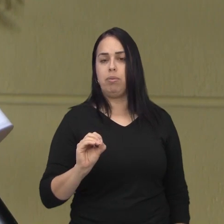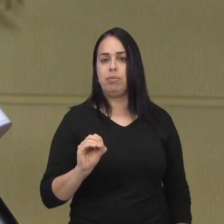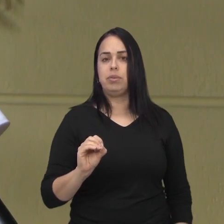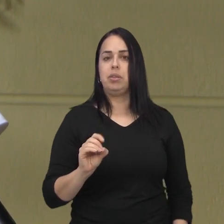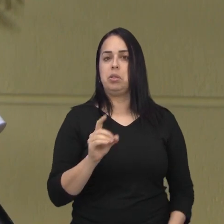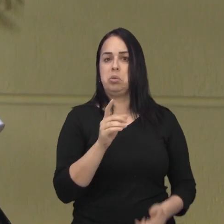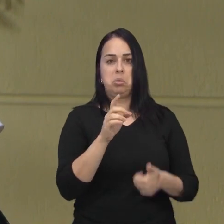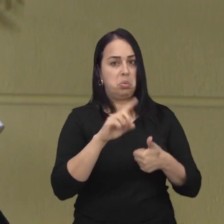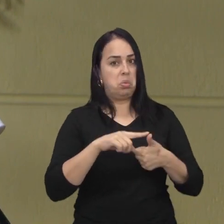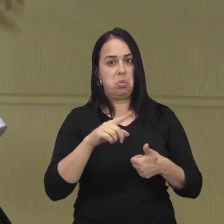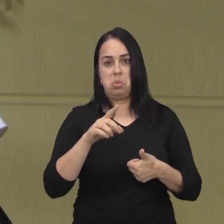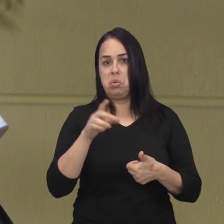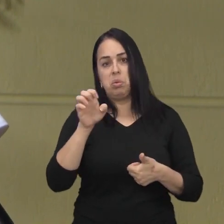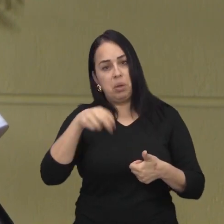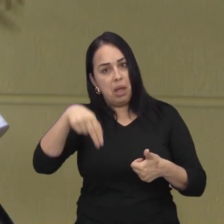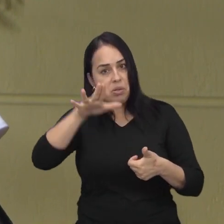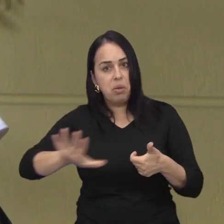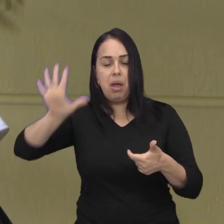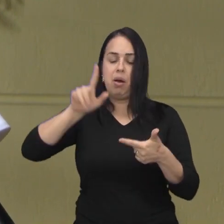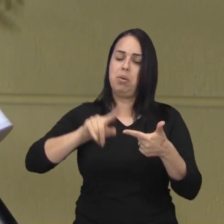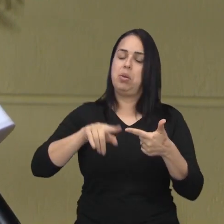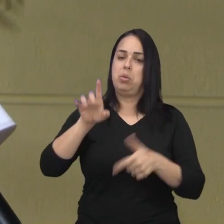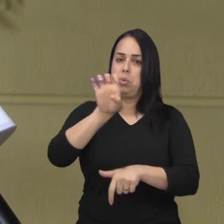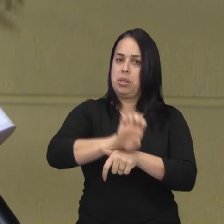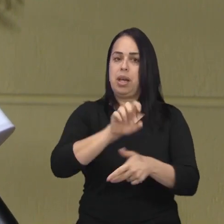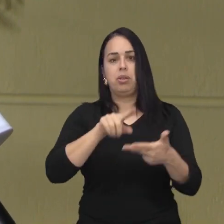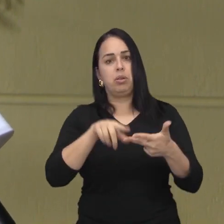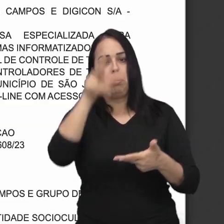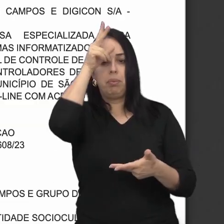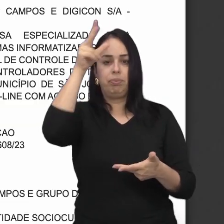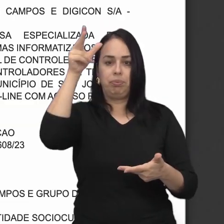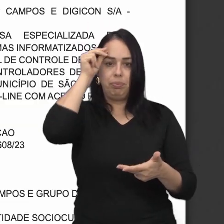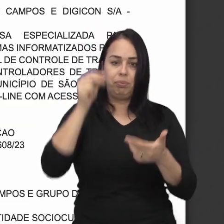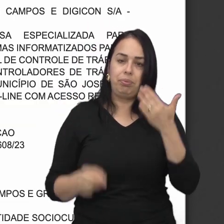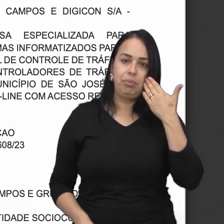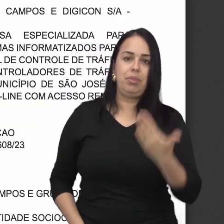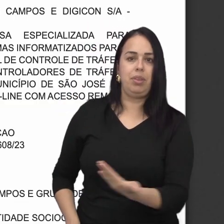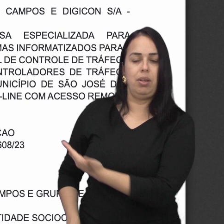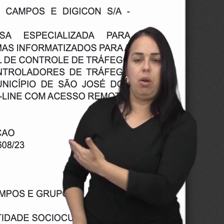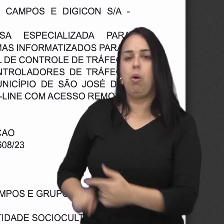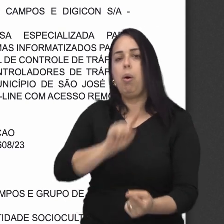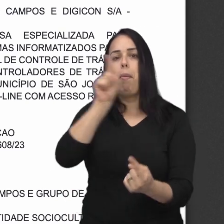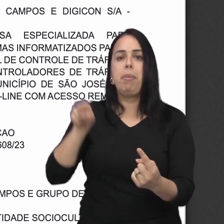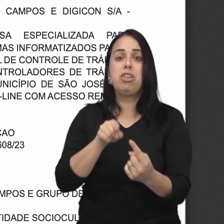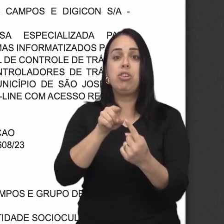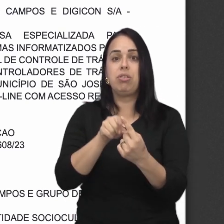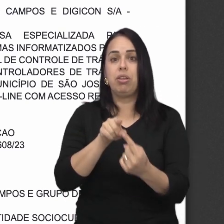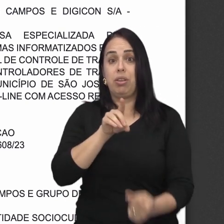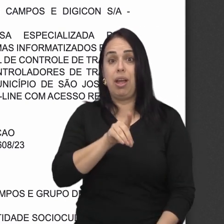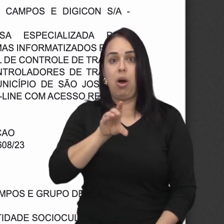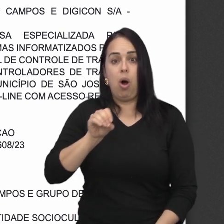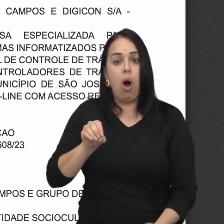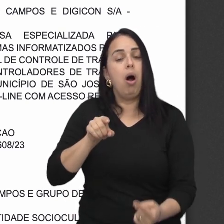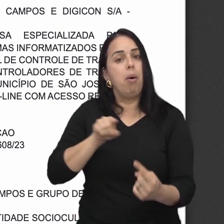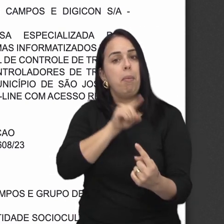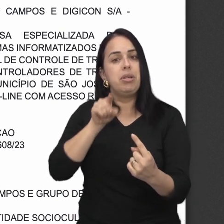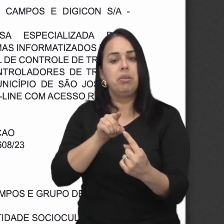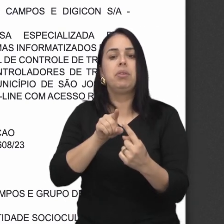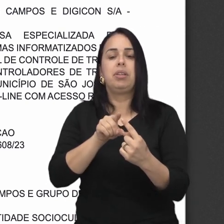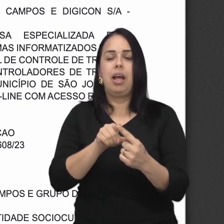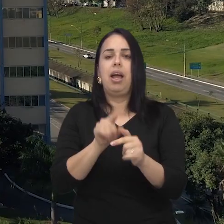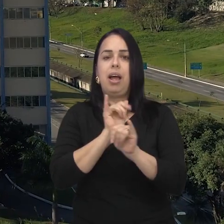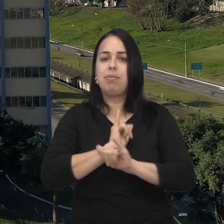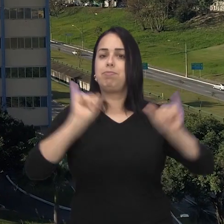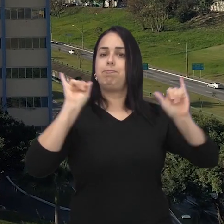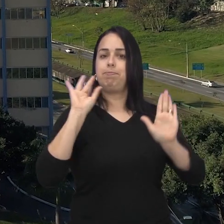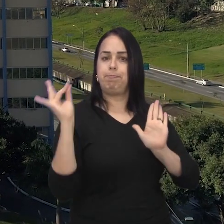Diário Oficial, seja ele da União, seja ele do Estado, seja ele do município. Como o próprio nome indica, o objetivo de um diário